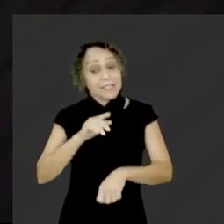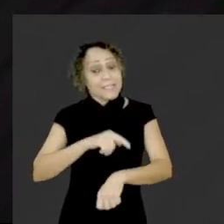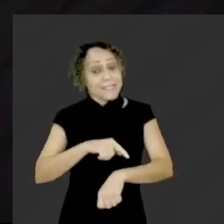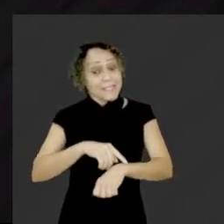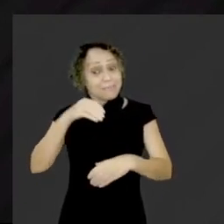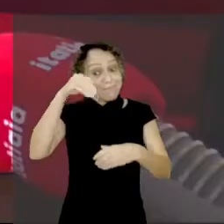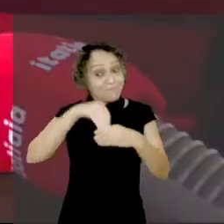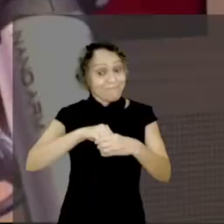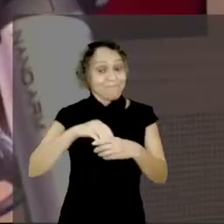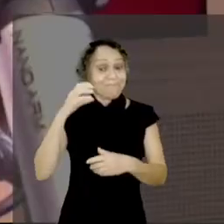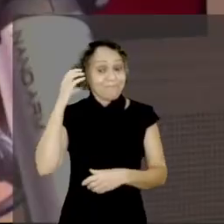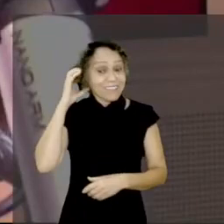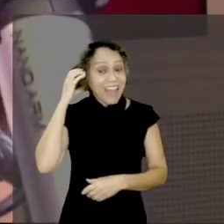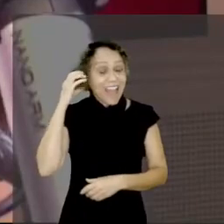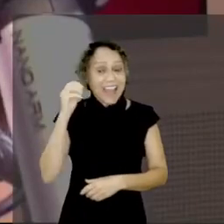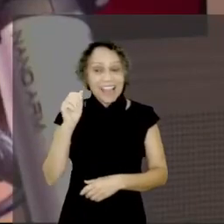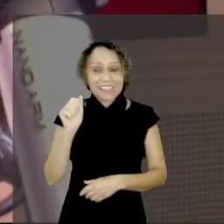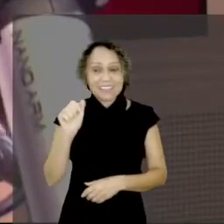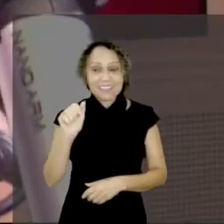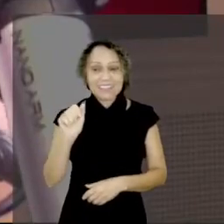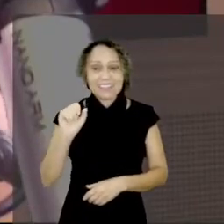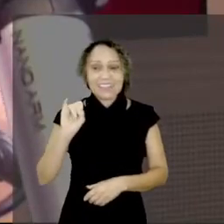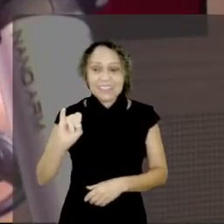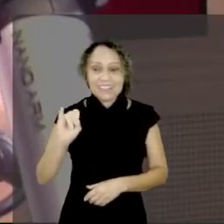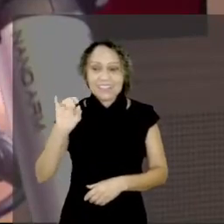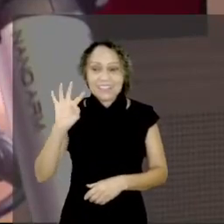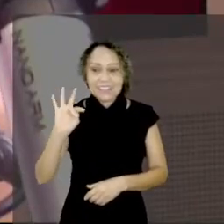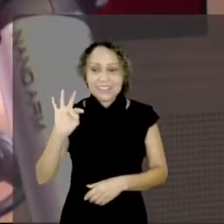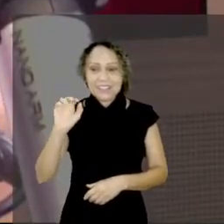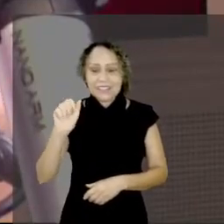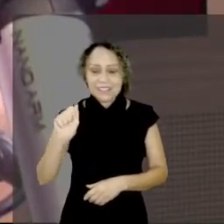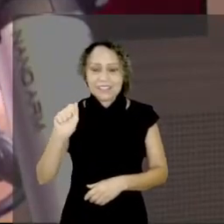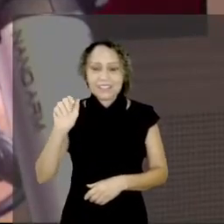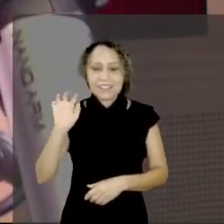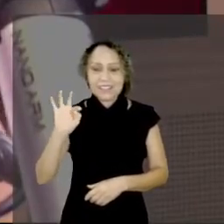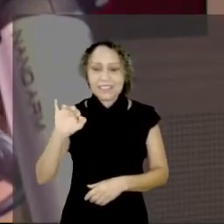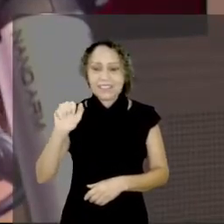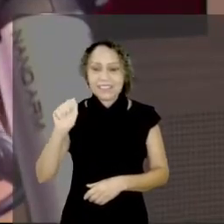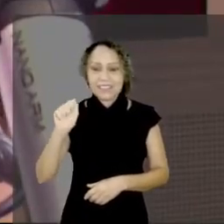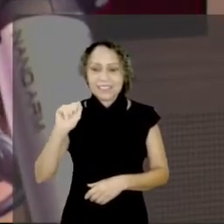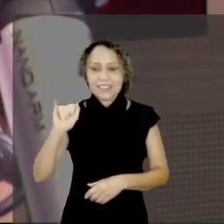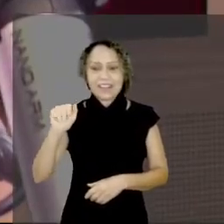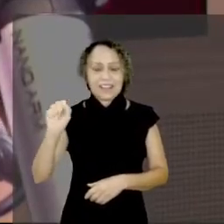8 horas, 1 minuto. Só lembrando que nessa série de entrevistas com os presidenciáveis, já fizemos